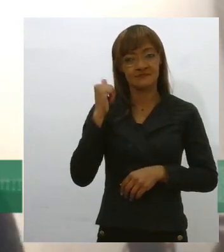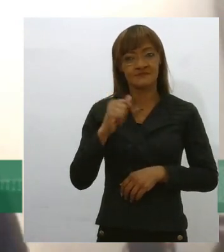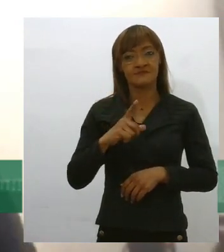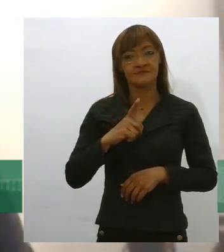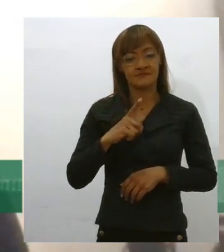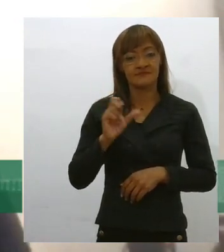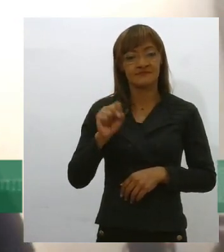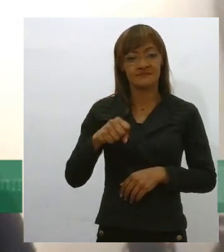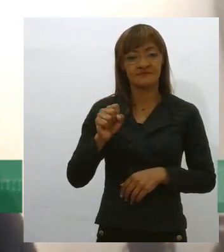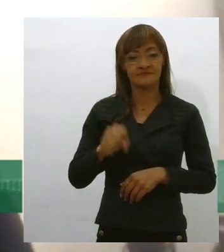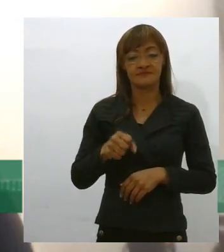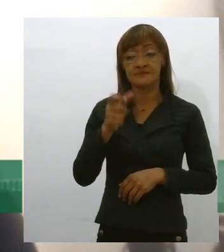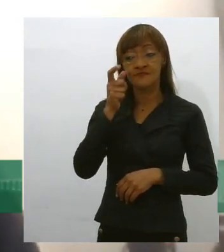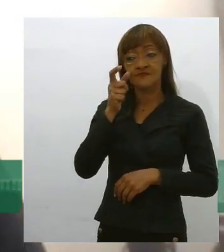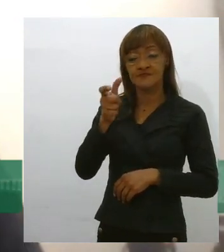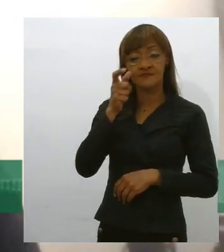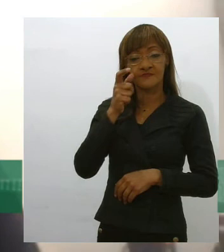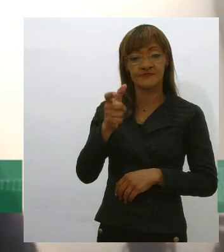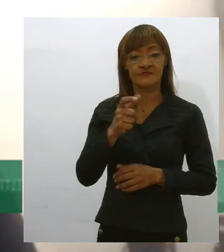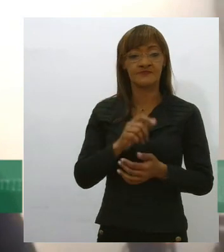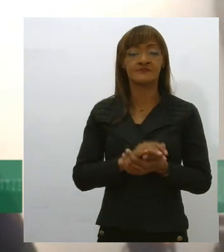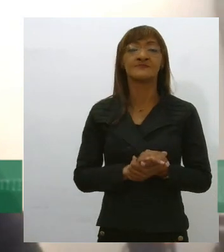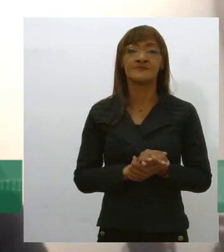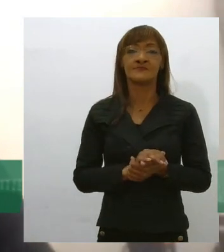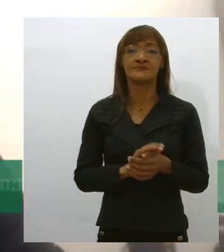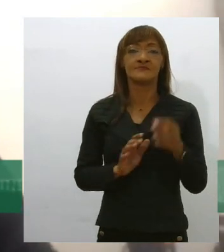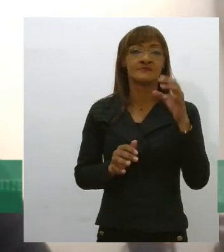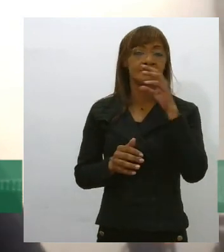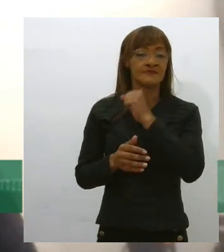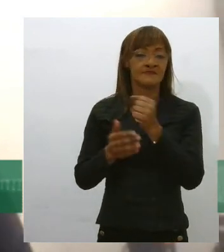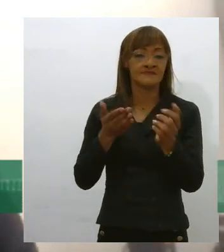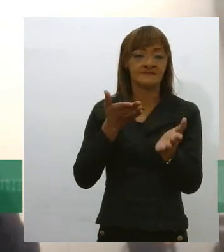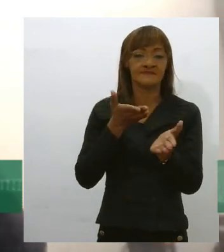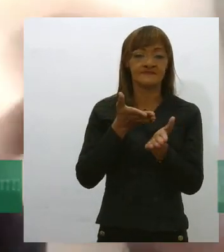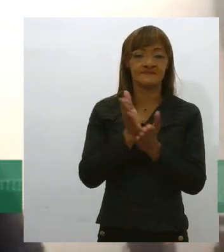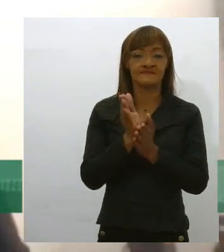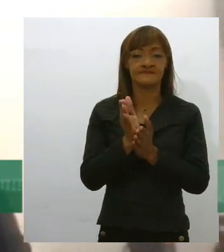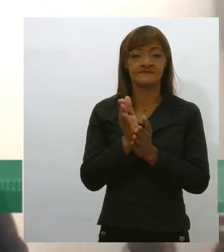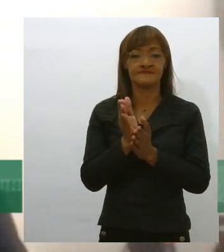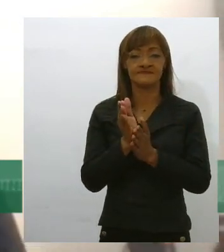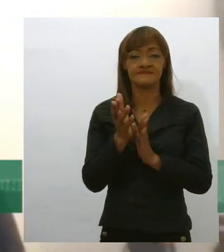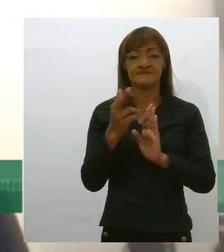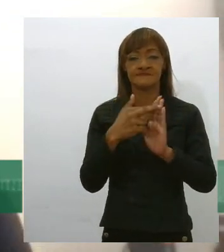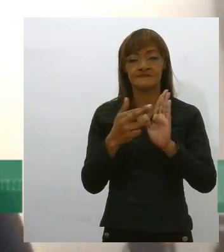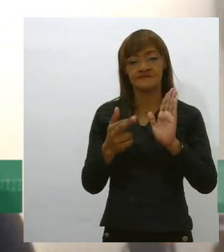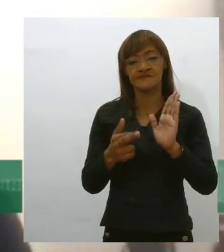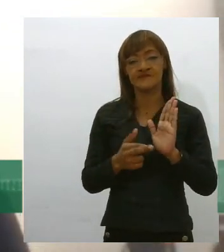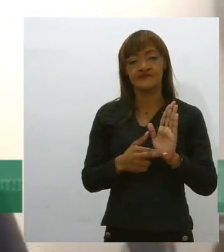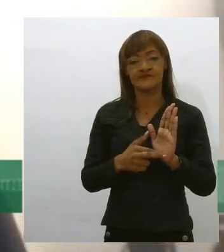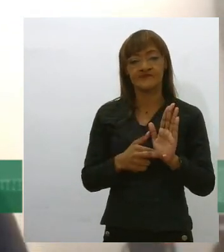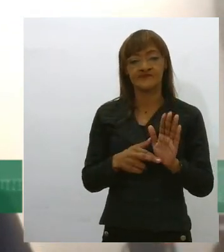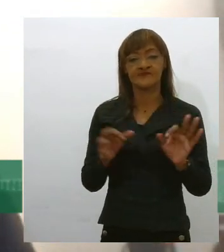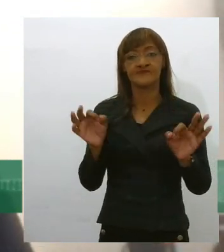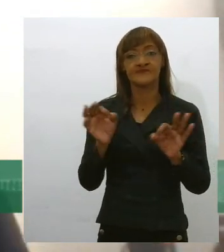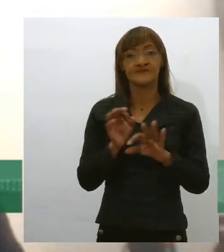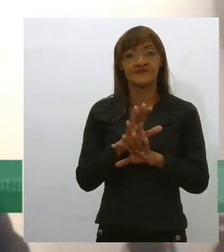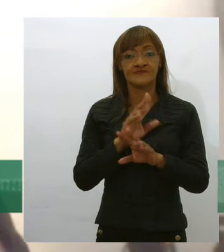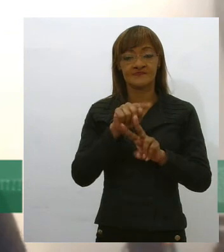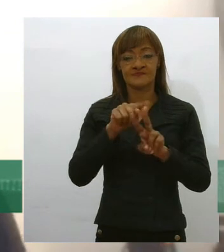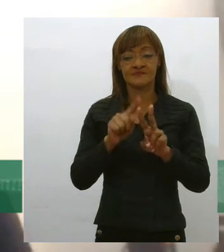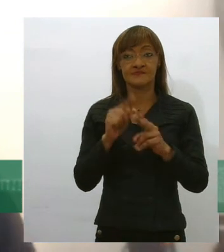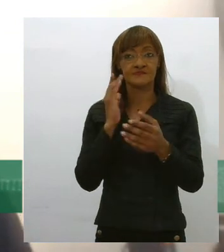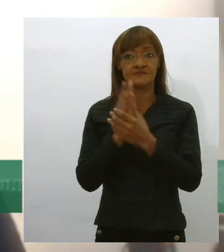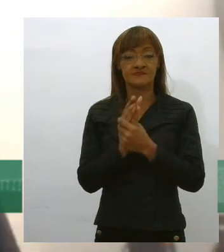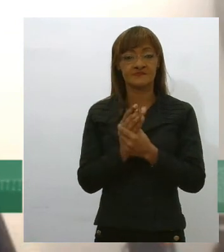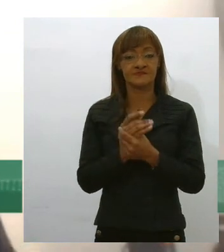interesse de garantir que isso fosse logo regulamentado após a condenação dessas duas absurdas então